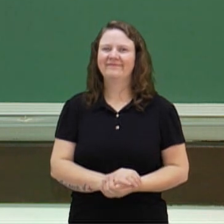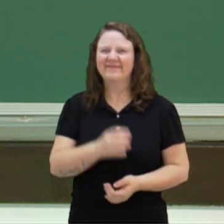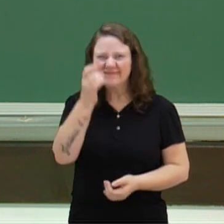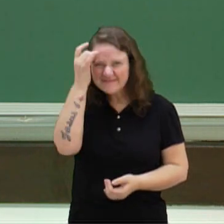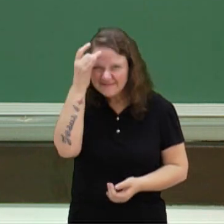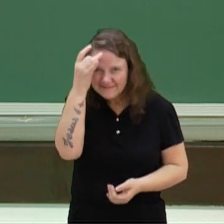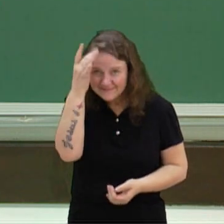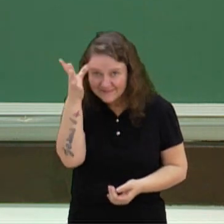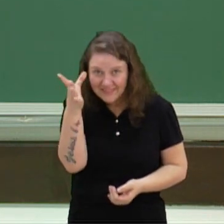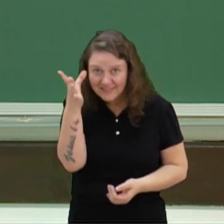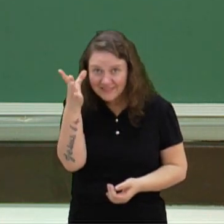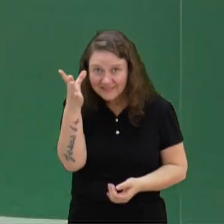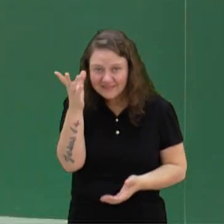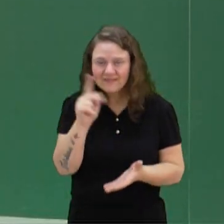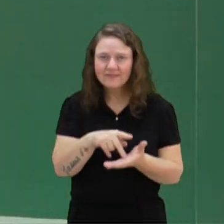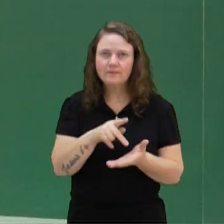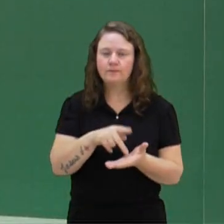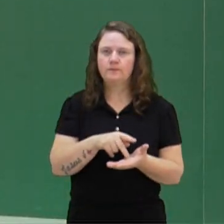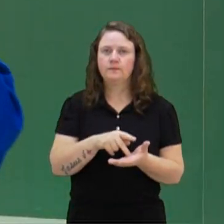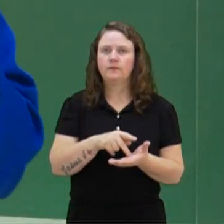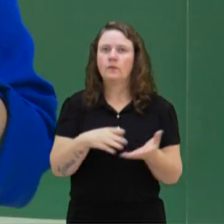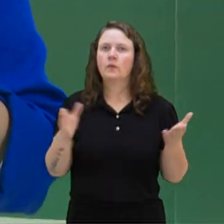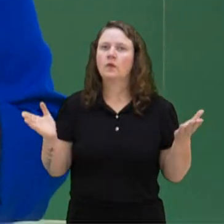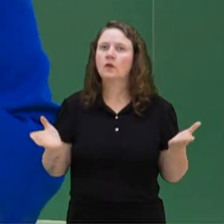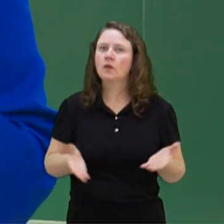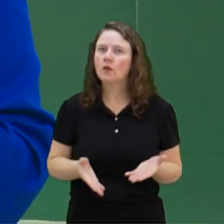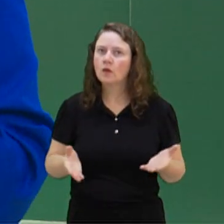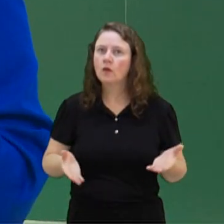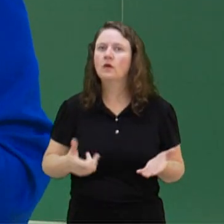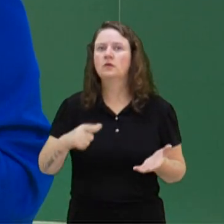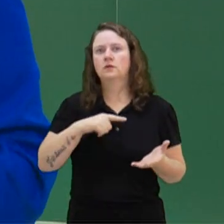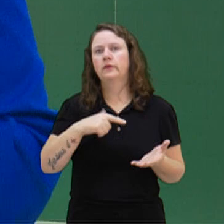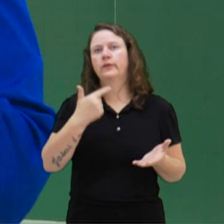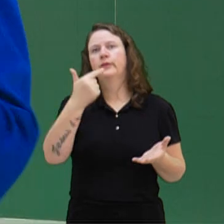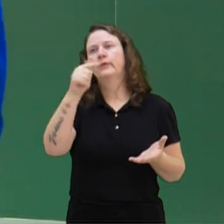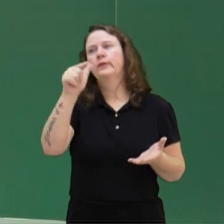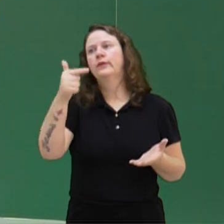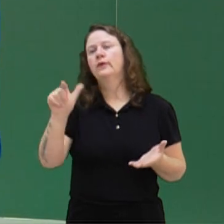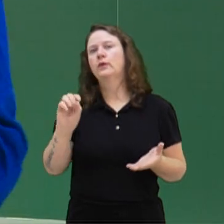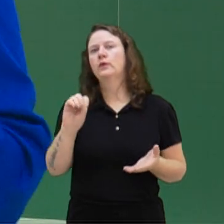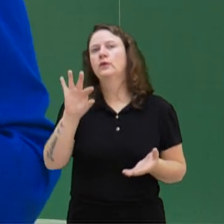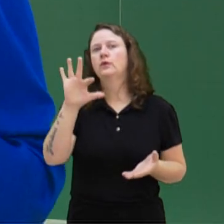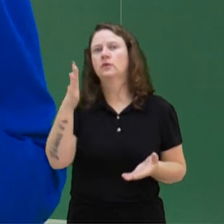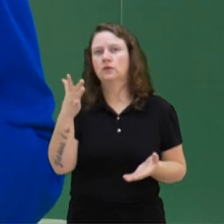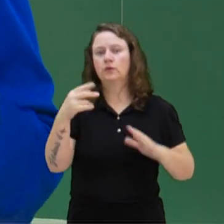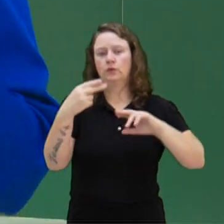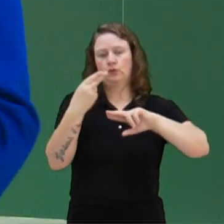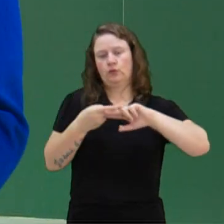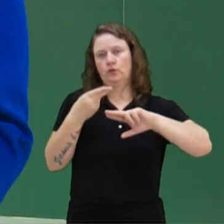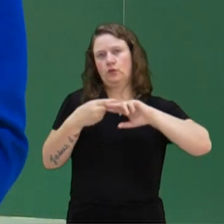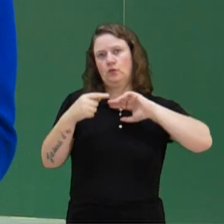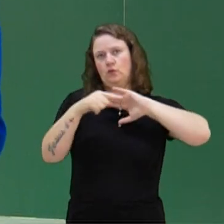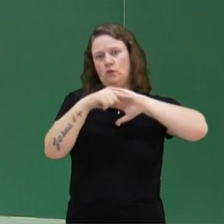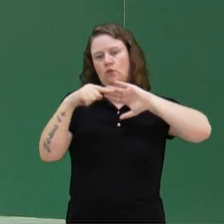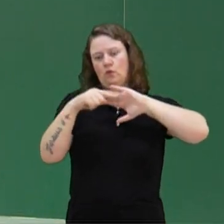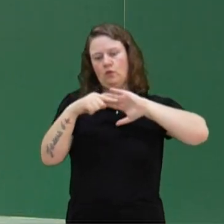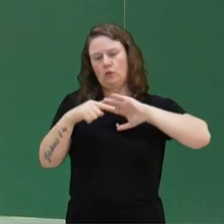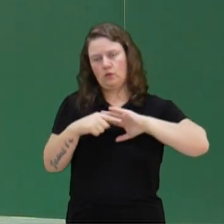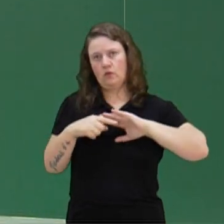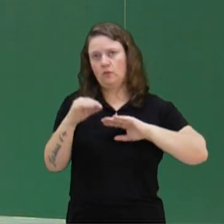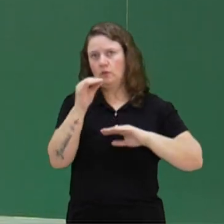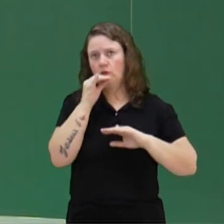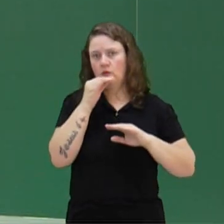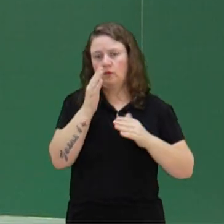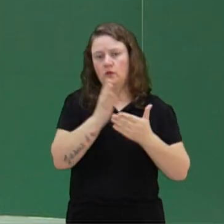Fácil, né? Pessoal, há ainda outros casos do hífen que nós não abordamos aqui. Por exemplo, quando nós